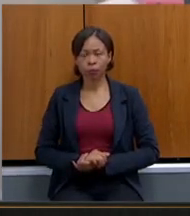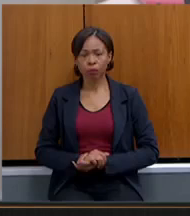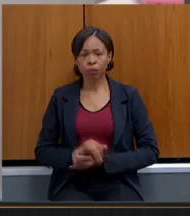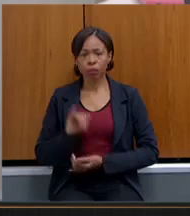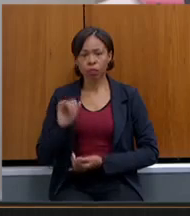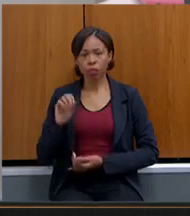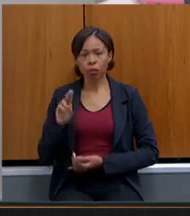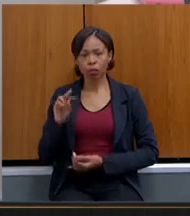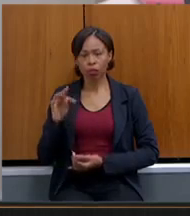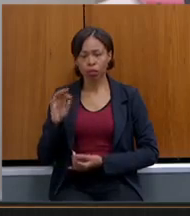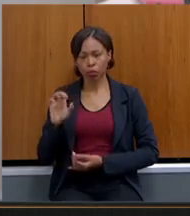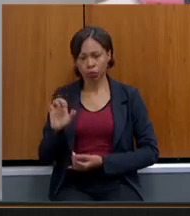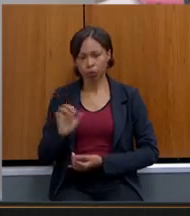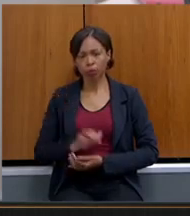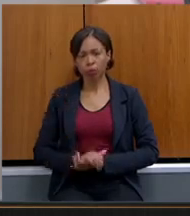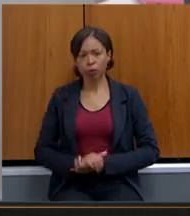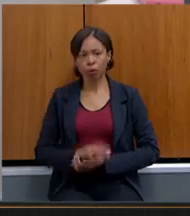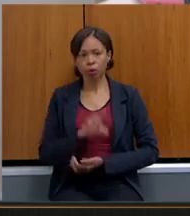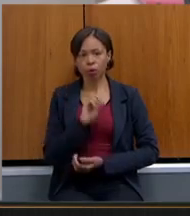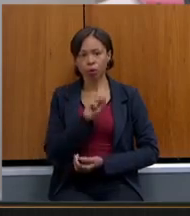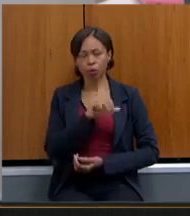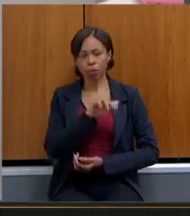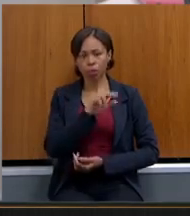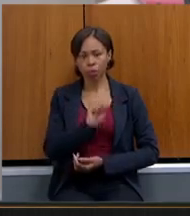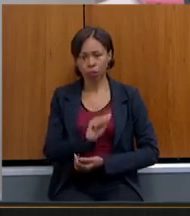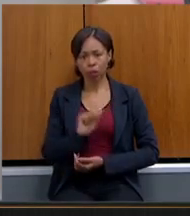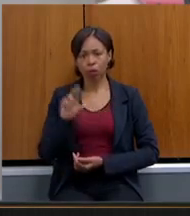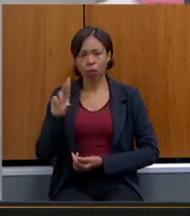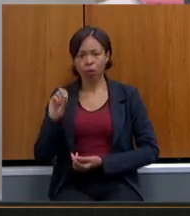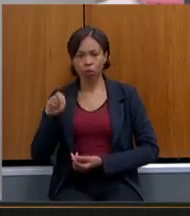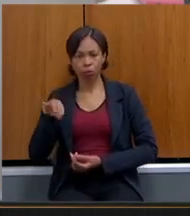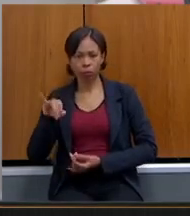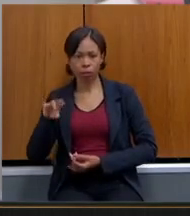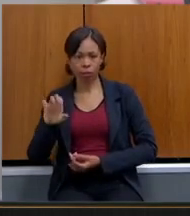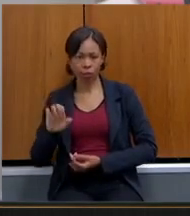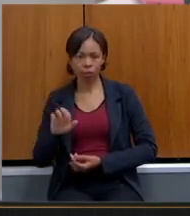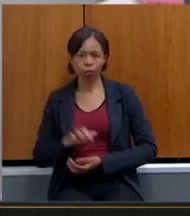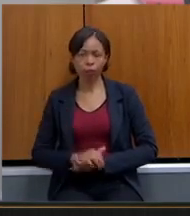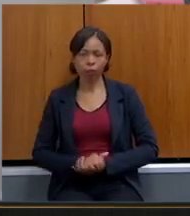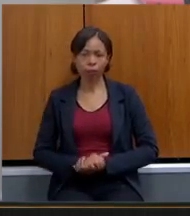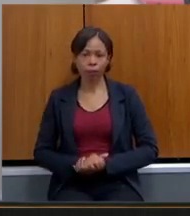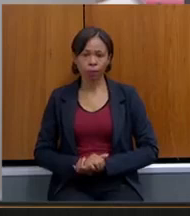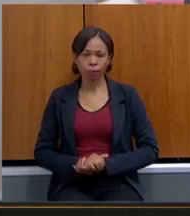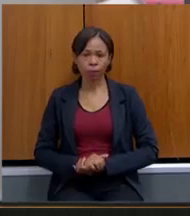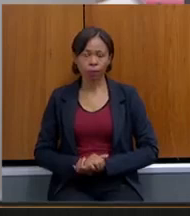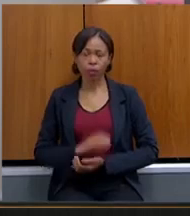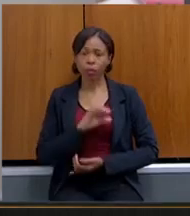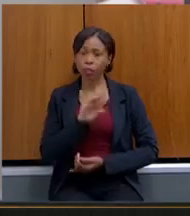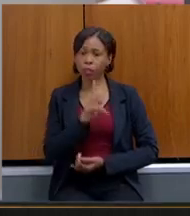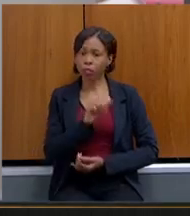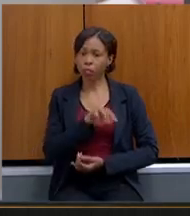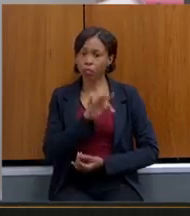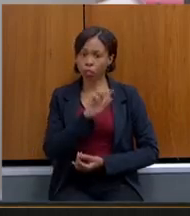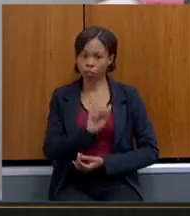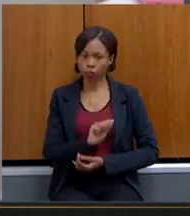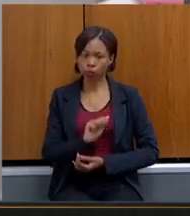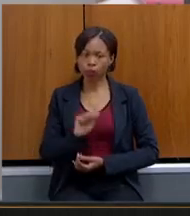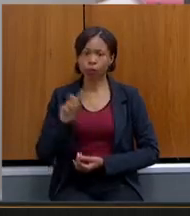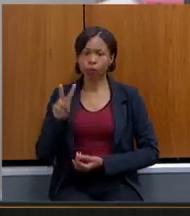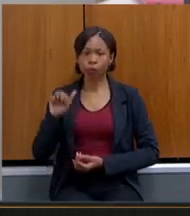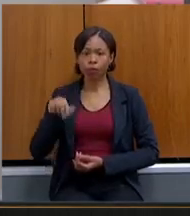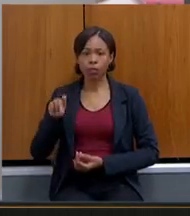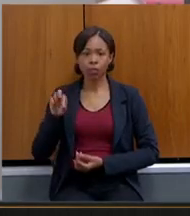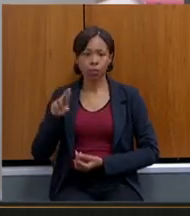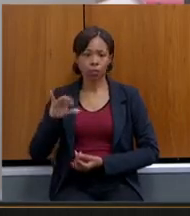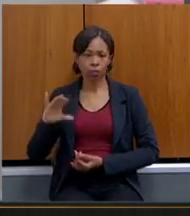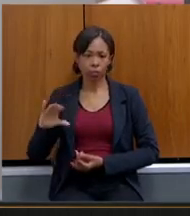chefe António Rosana Pires Rosemary Nogueira Cíntia Cristiane vanderci